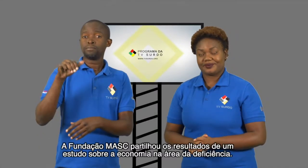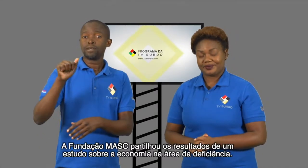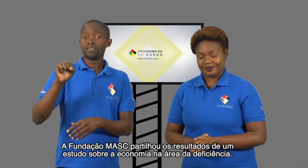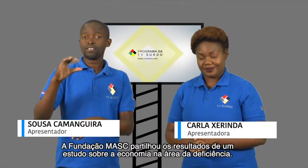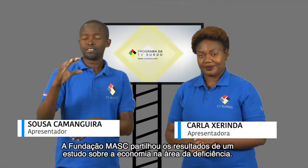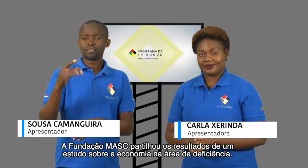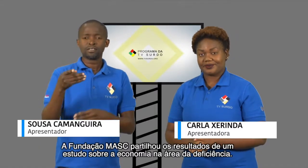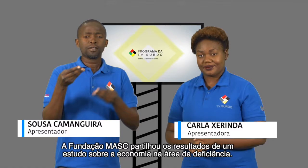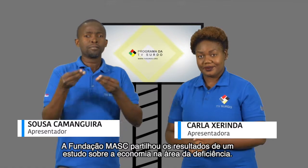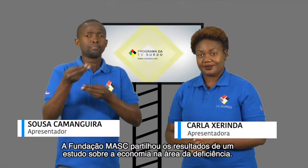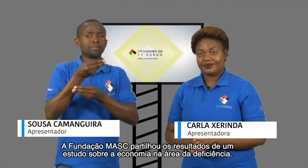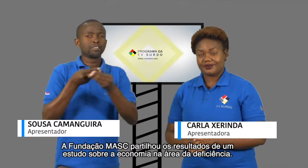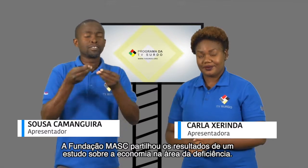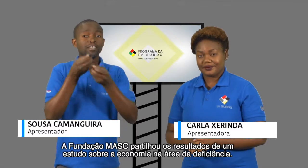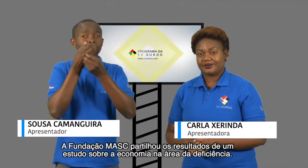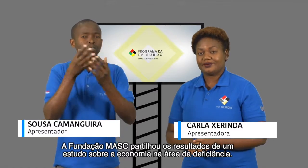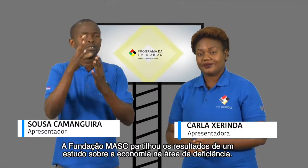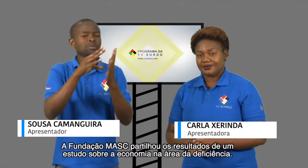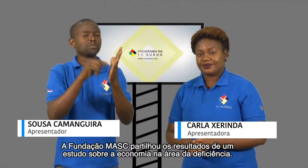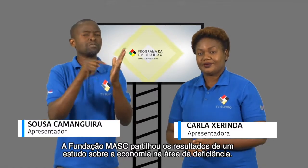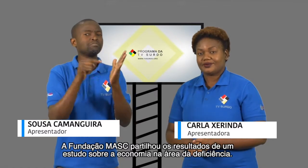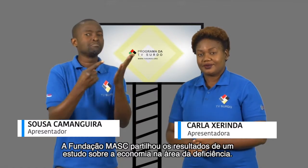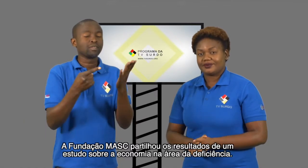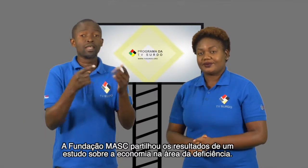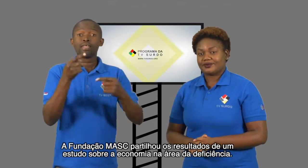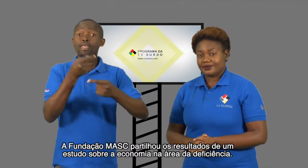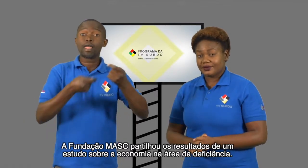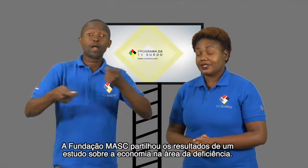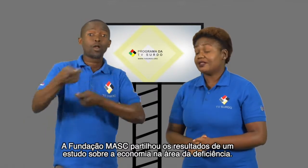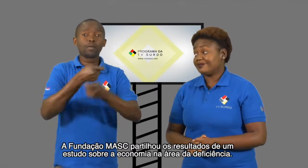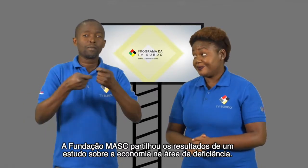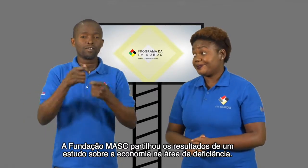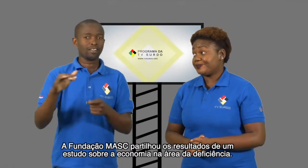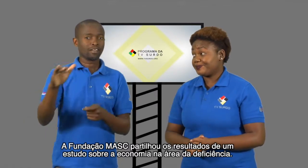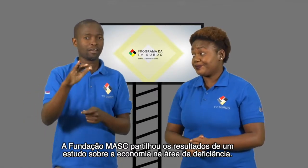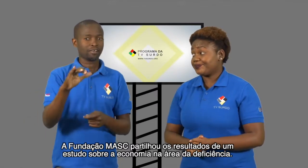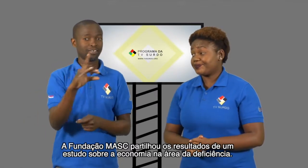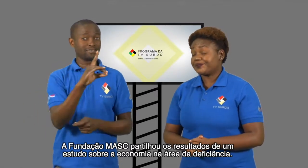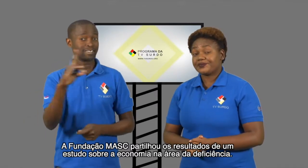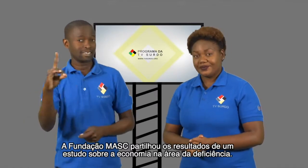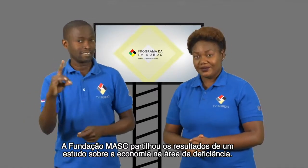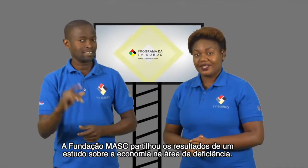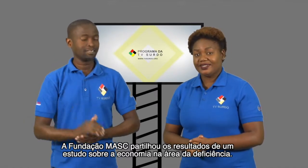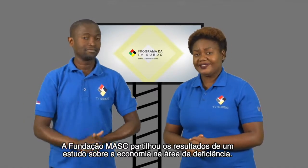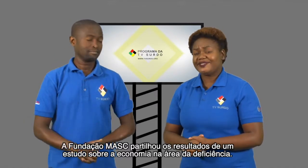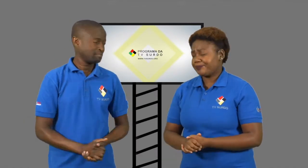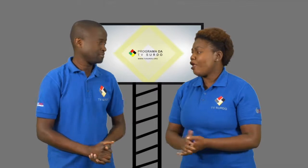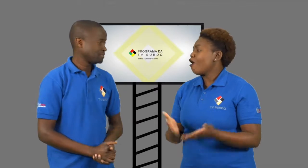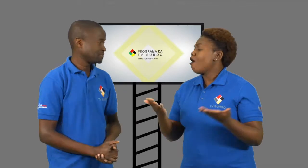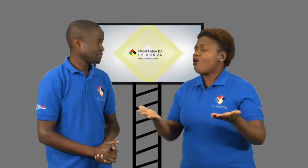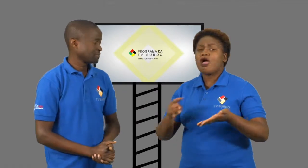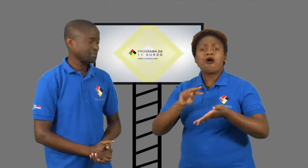A Fundação Masque partilhou os resultados de um estudo sobre economia na área da deficiência.